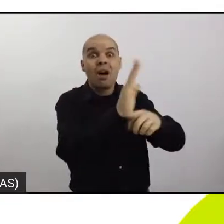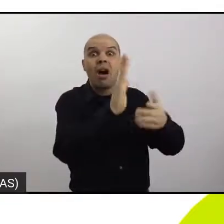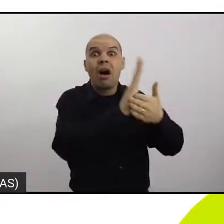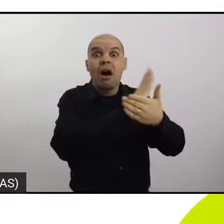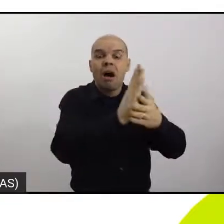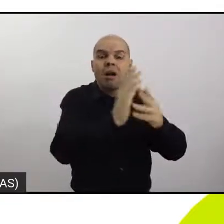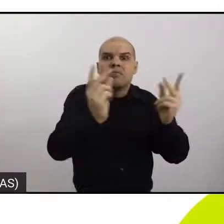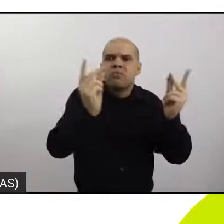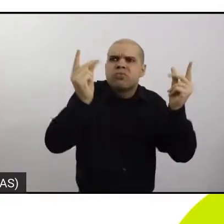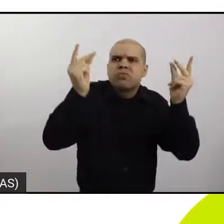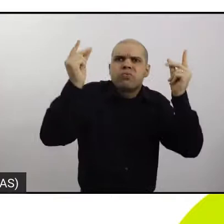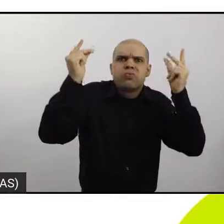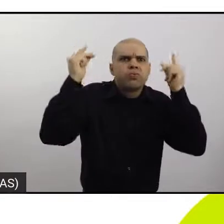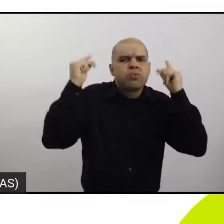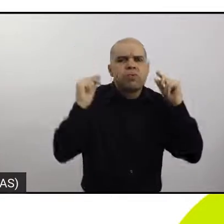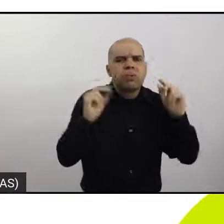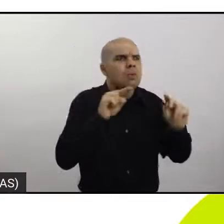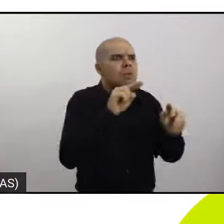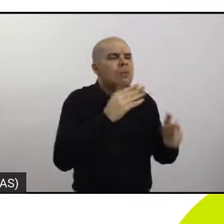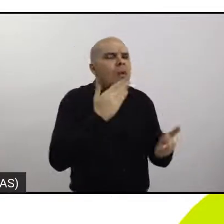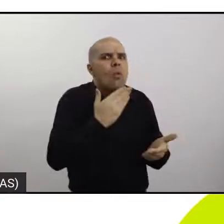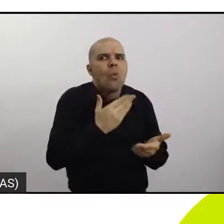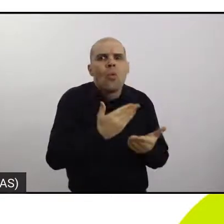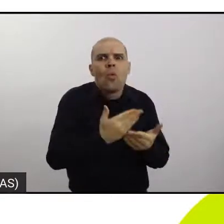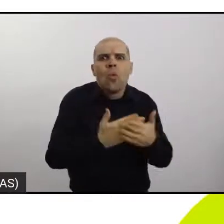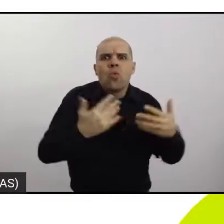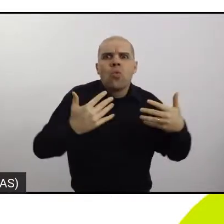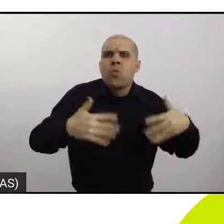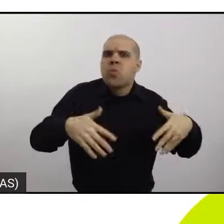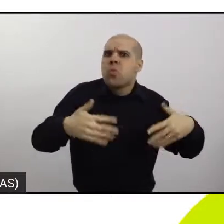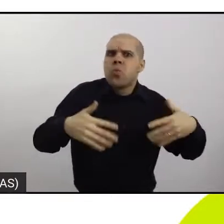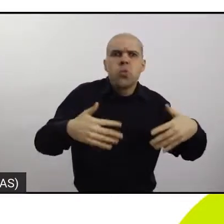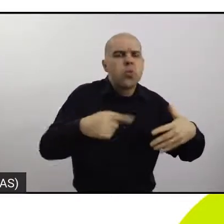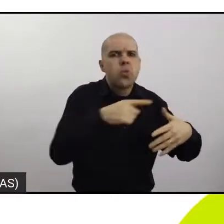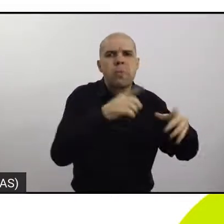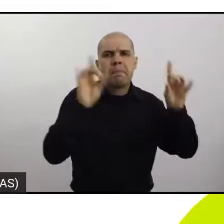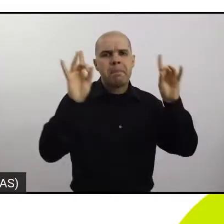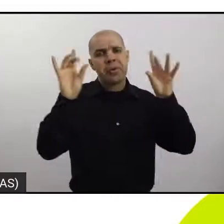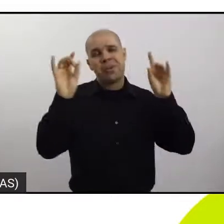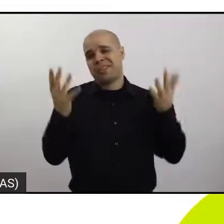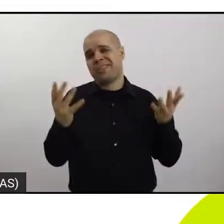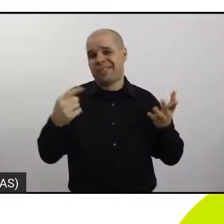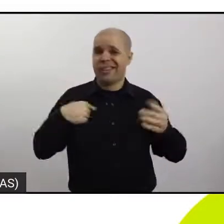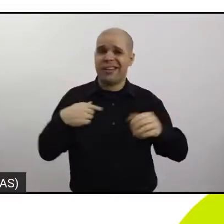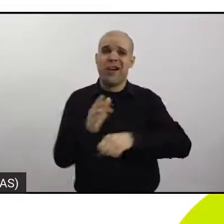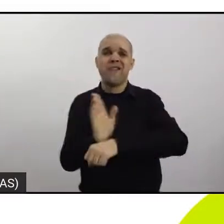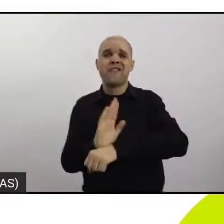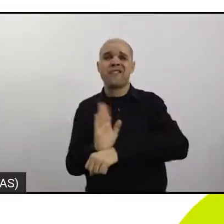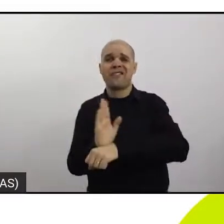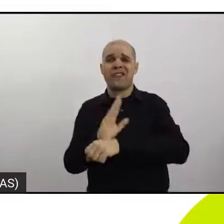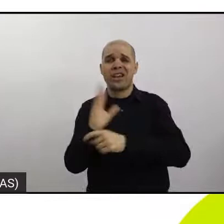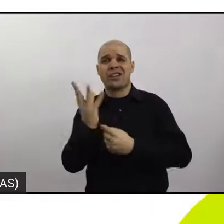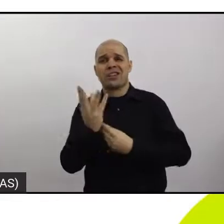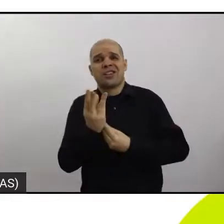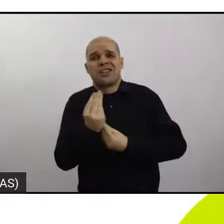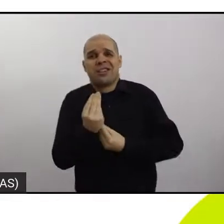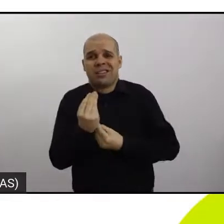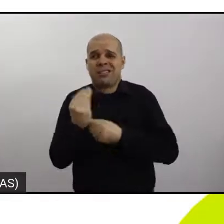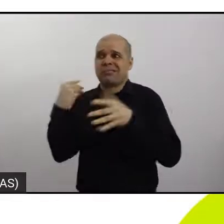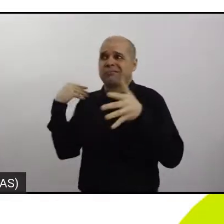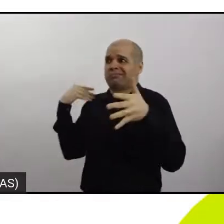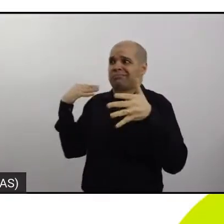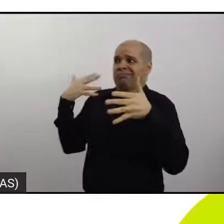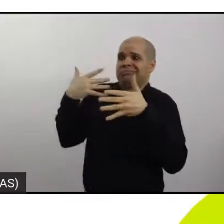nunca tinha visto. E como videoartista, eu sou videoartista há um pouco mais de 10 anos,